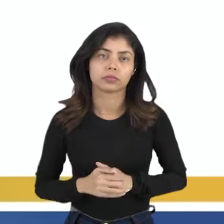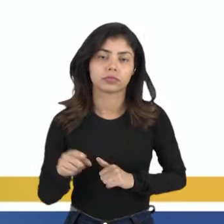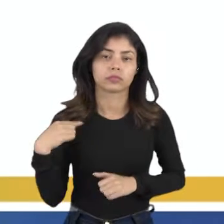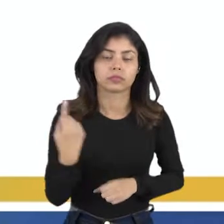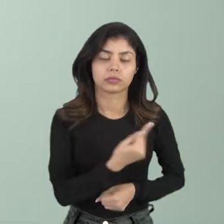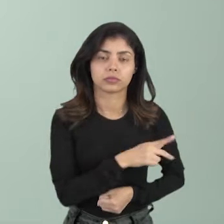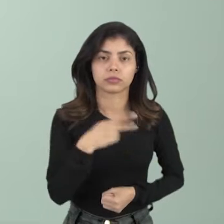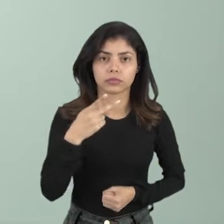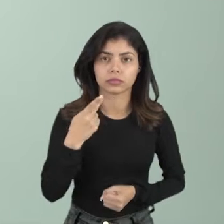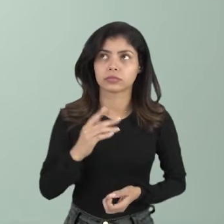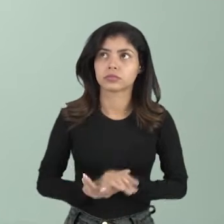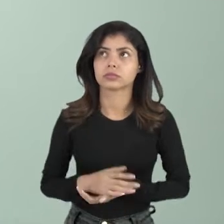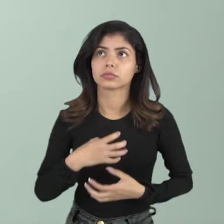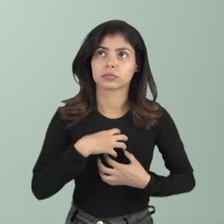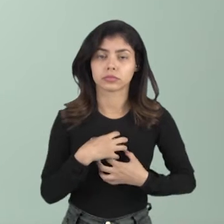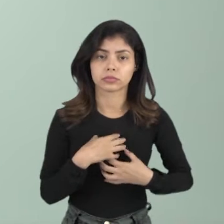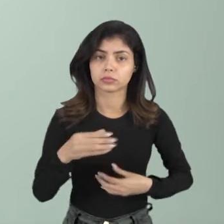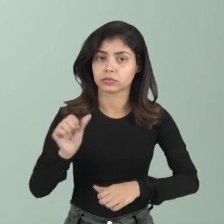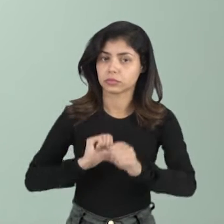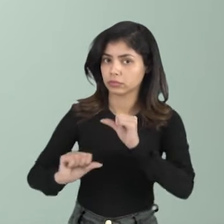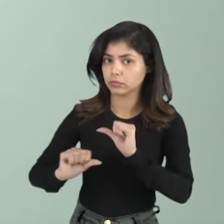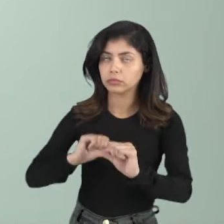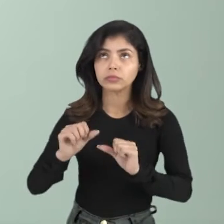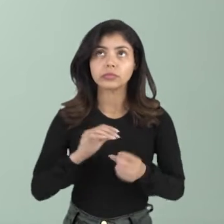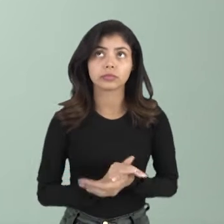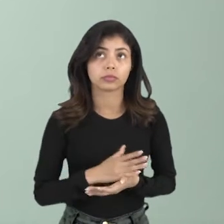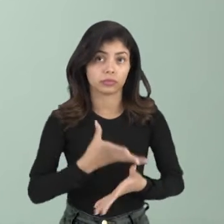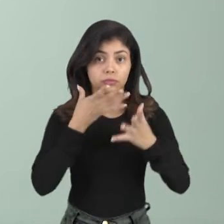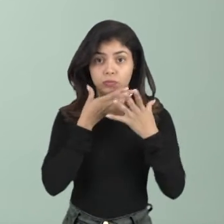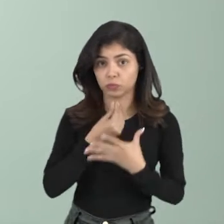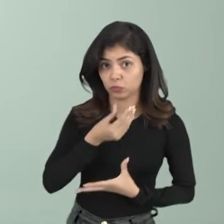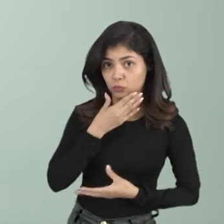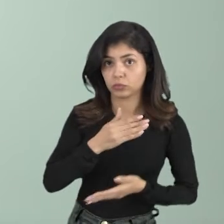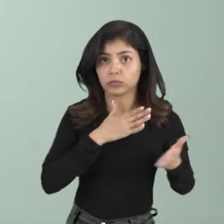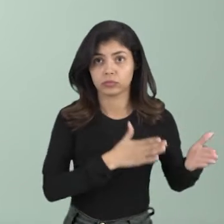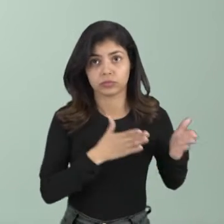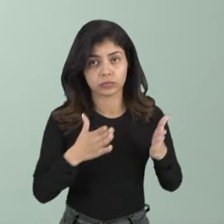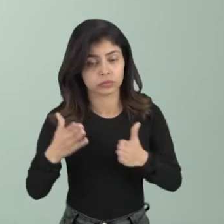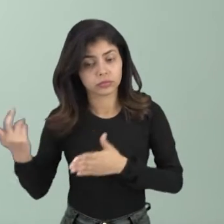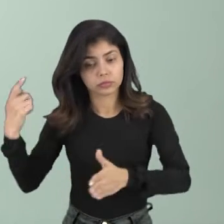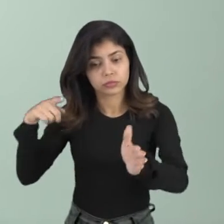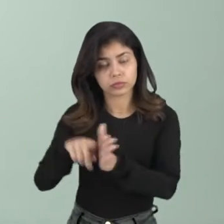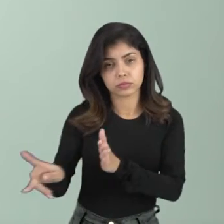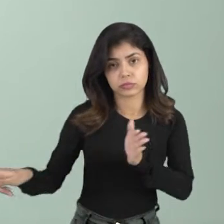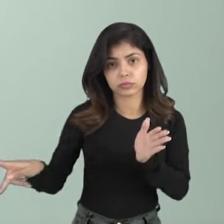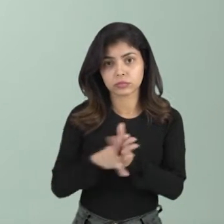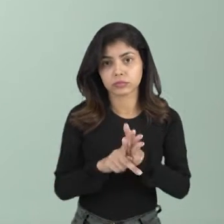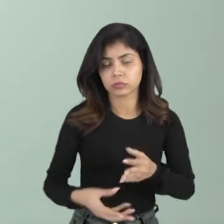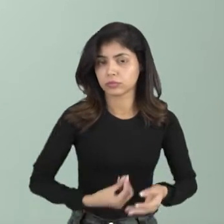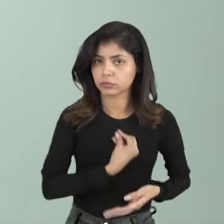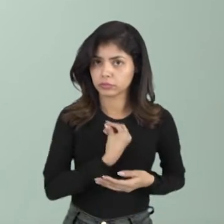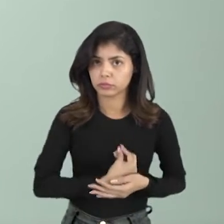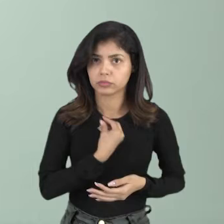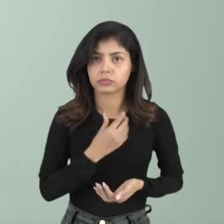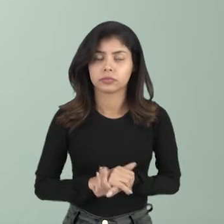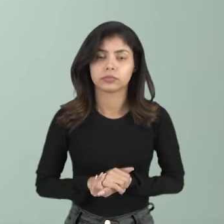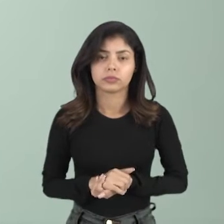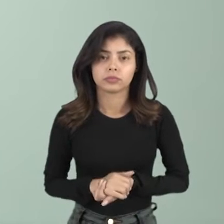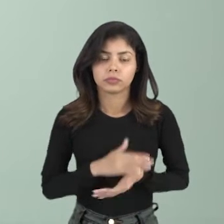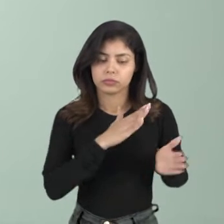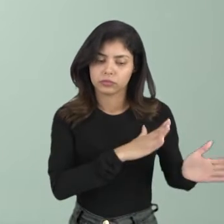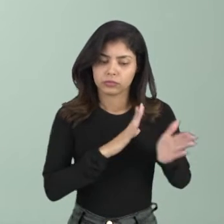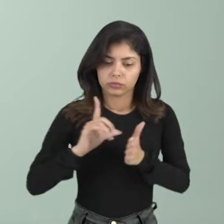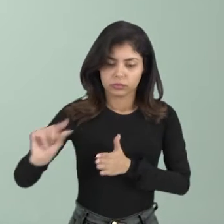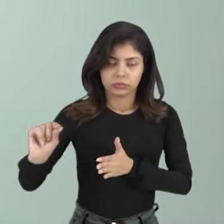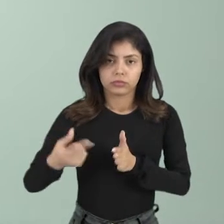Nós estamos falando desse momento de transição, em que o homem ele começa a questionar o próprio estilo de vida. Nós estamos